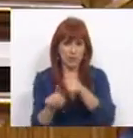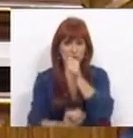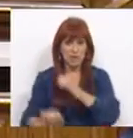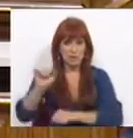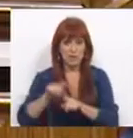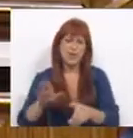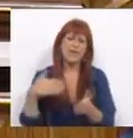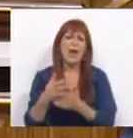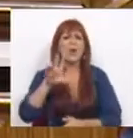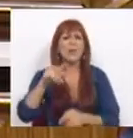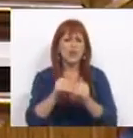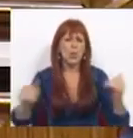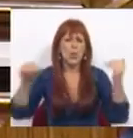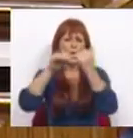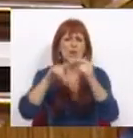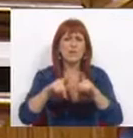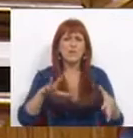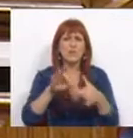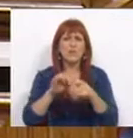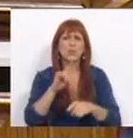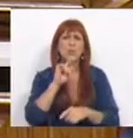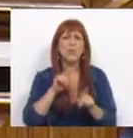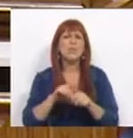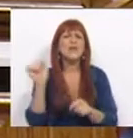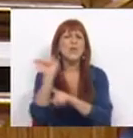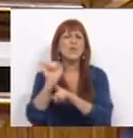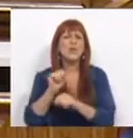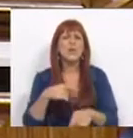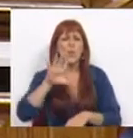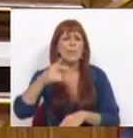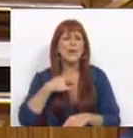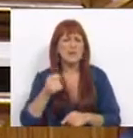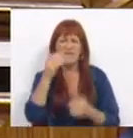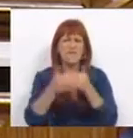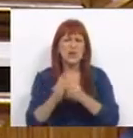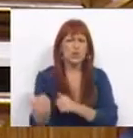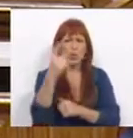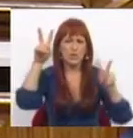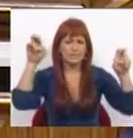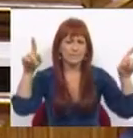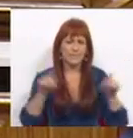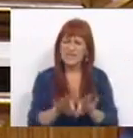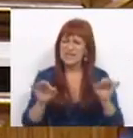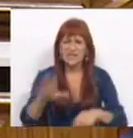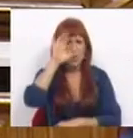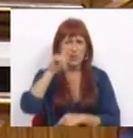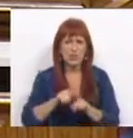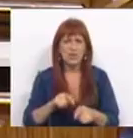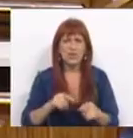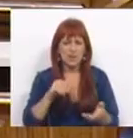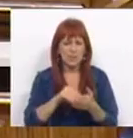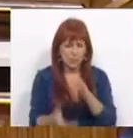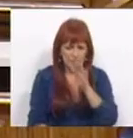políticas, colocar o país ao nível de um título ou do nome de um filme Este País Não É para Velhos. Foi o mesmo governo que alastrou a